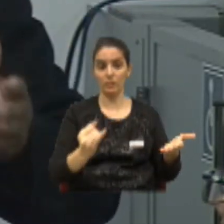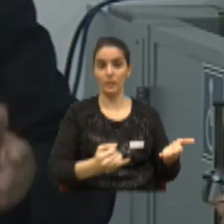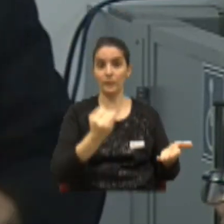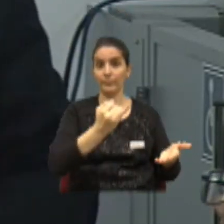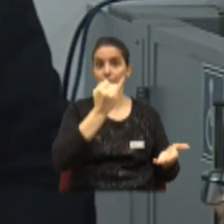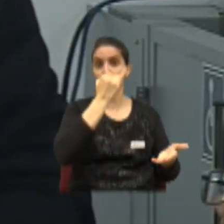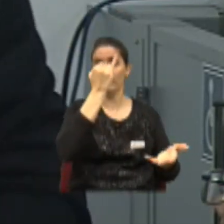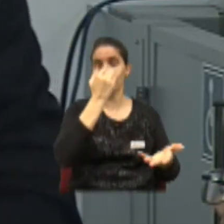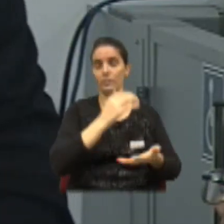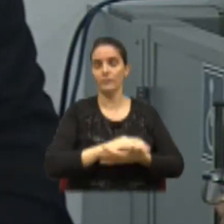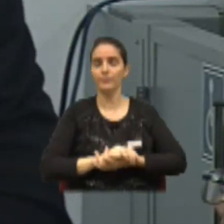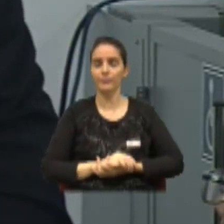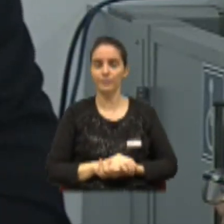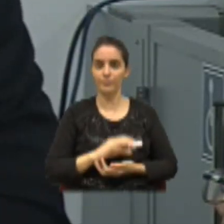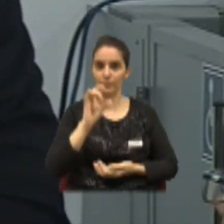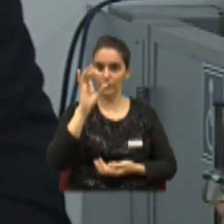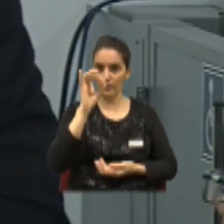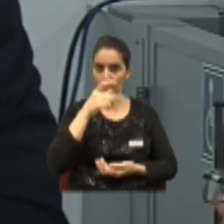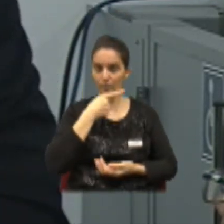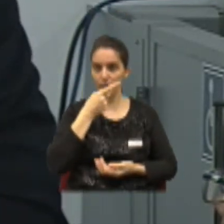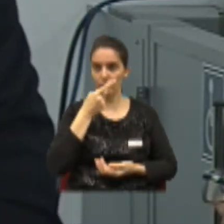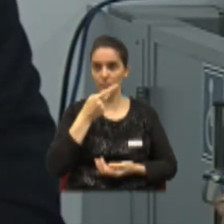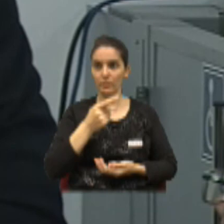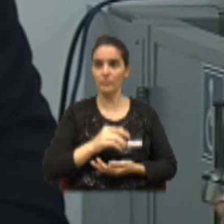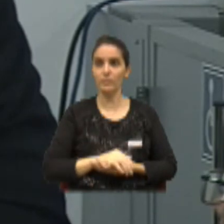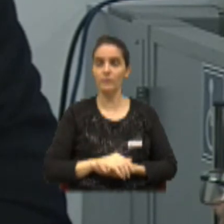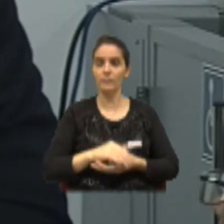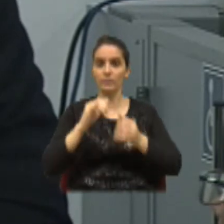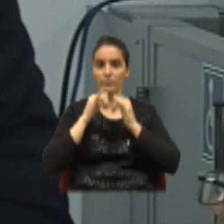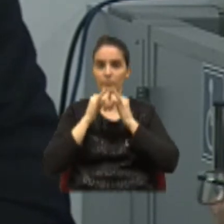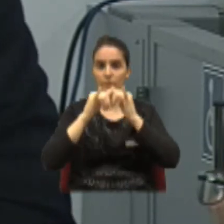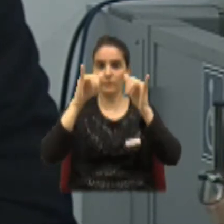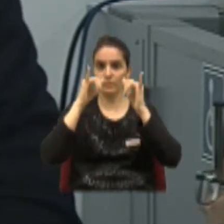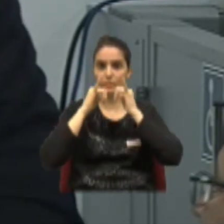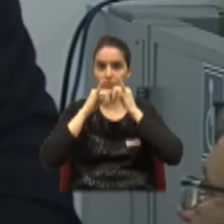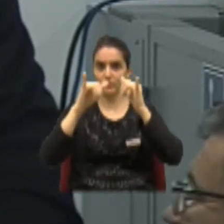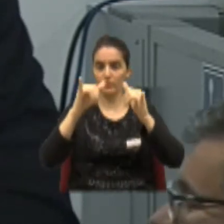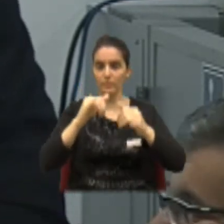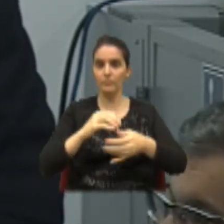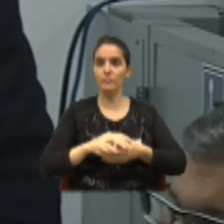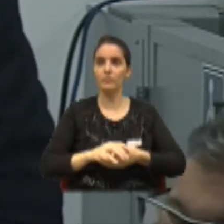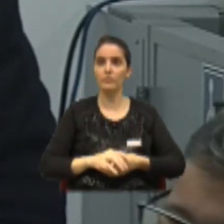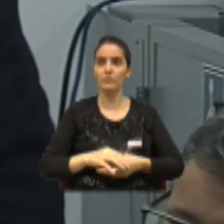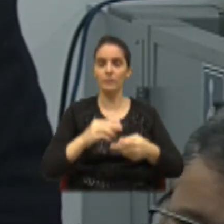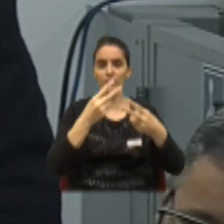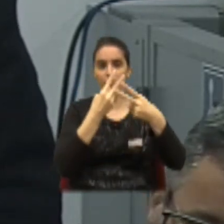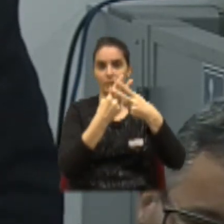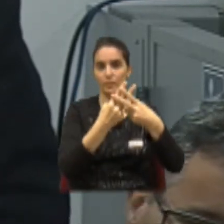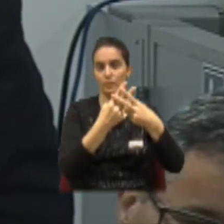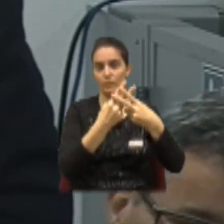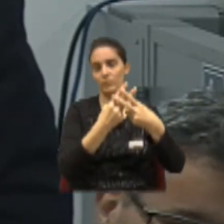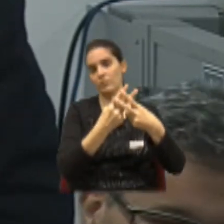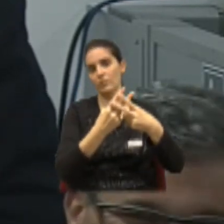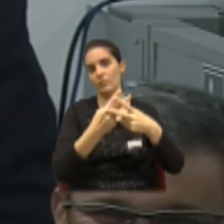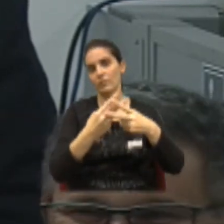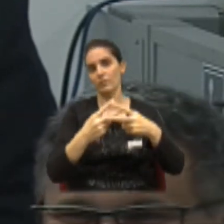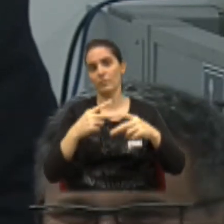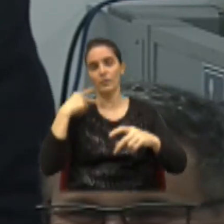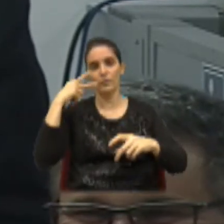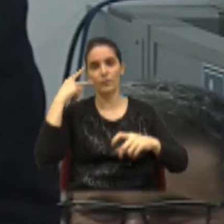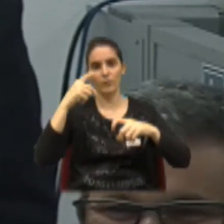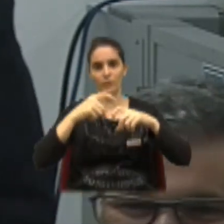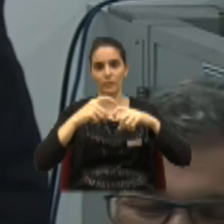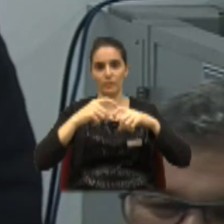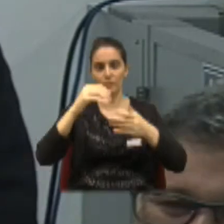gabinete. Então, só quero reiterar isso e faço campanha, se for necessário aqui, hashtag vereadores médicos para